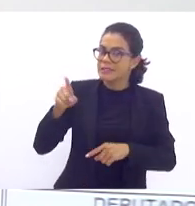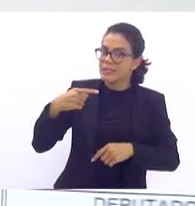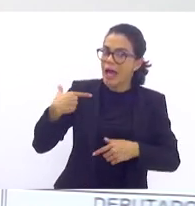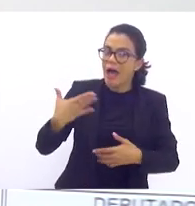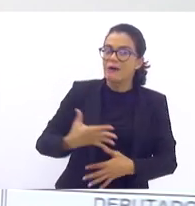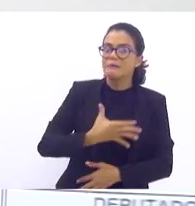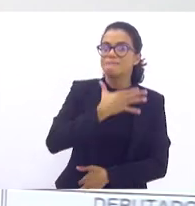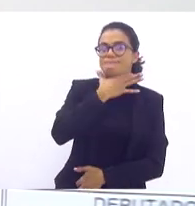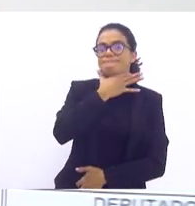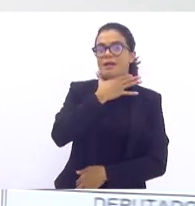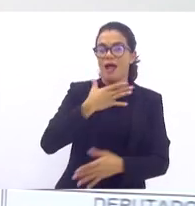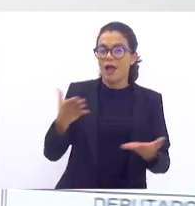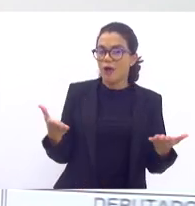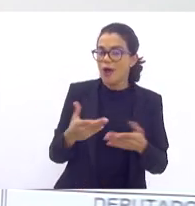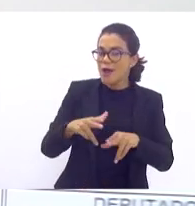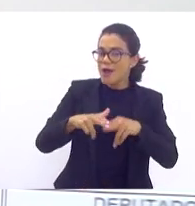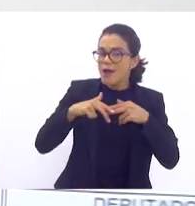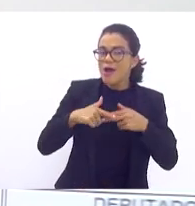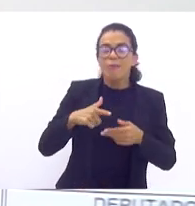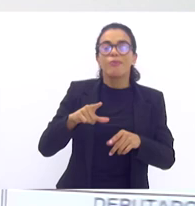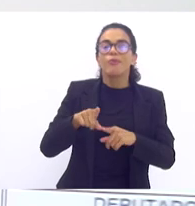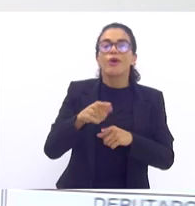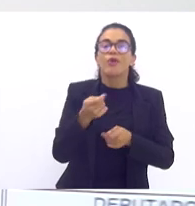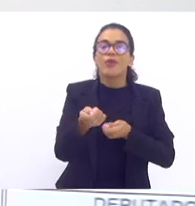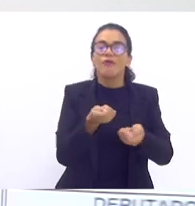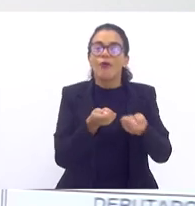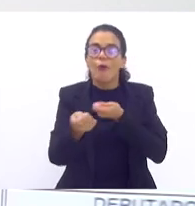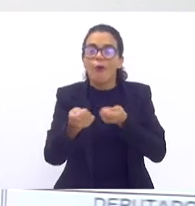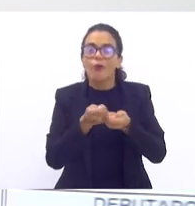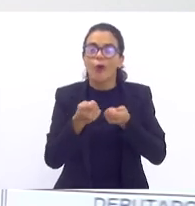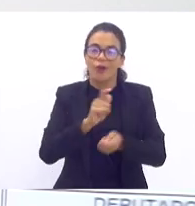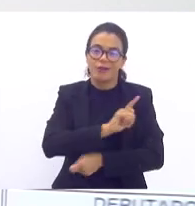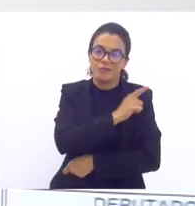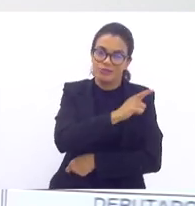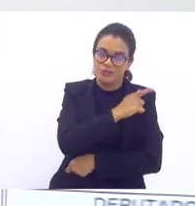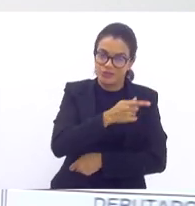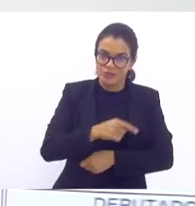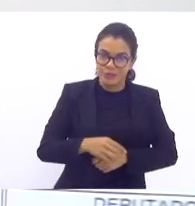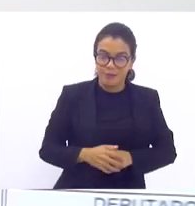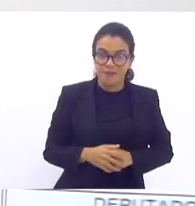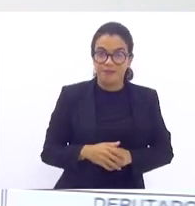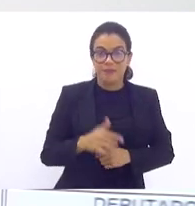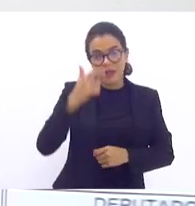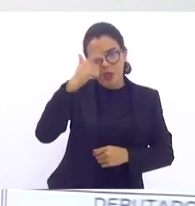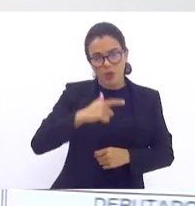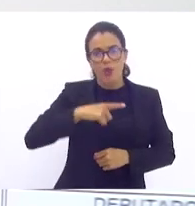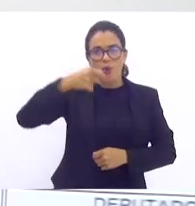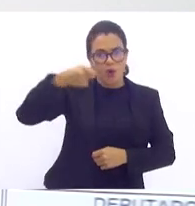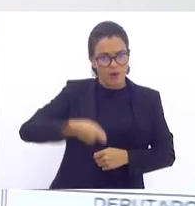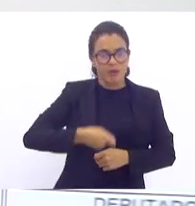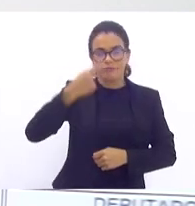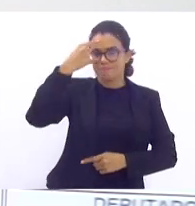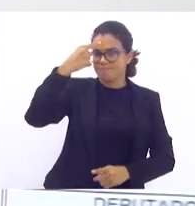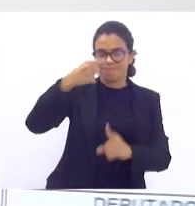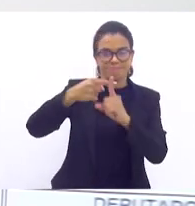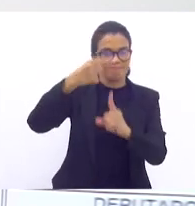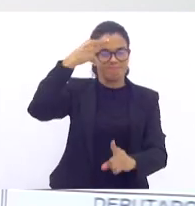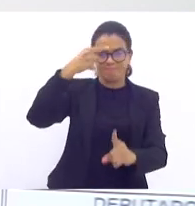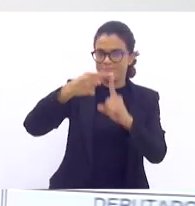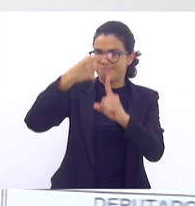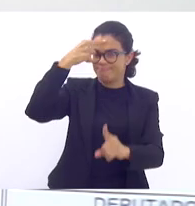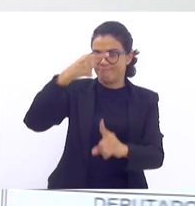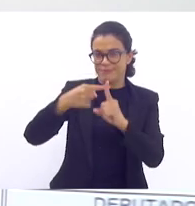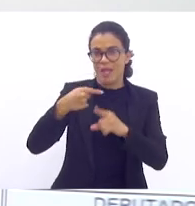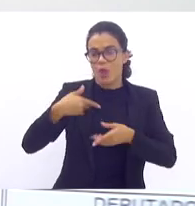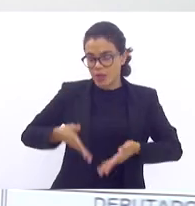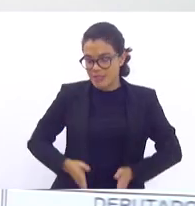alta exatamente por causa de desequilíbrio que foi gerado eu tenho obrigação de ser otimista eu